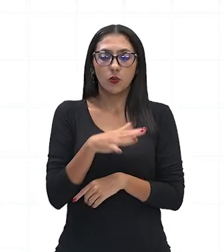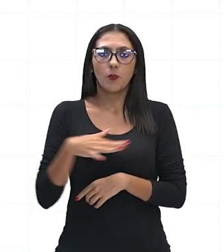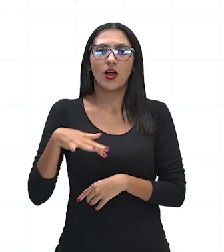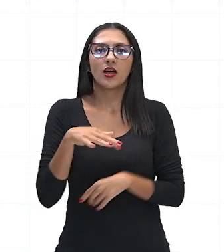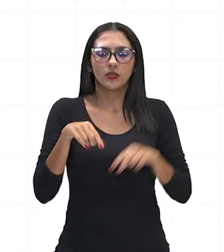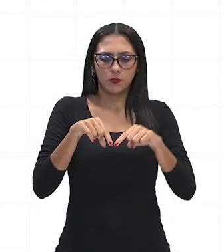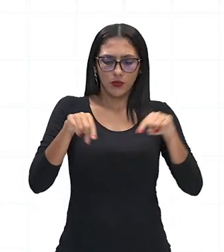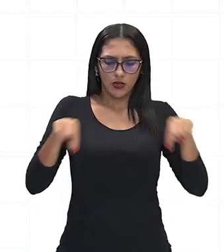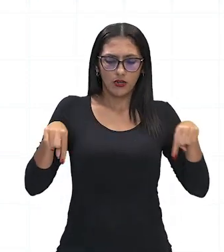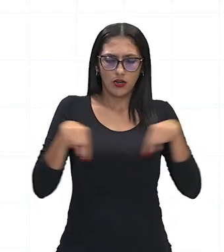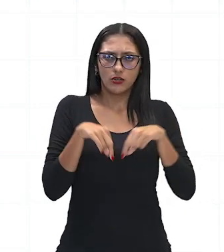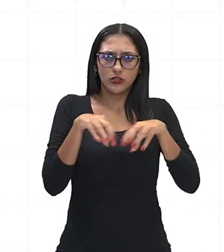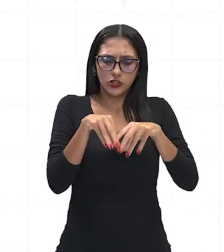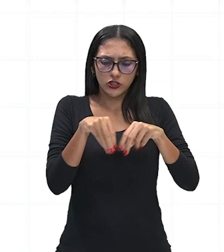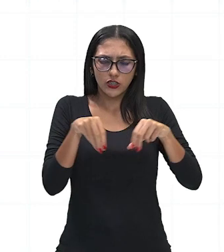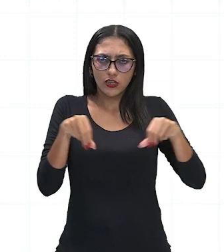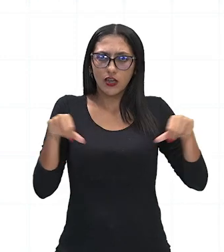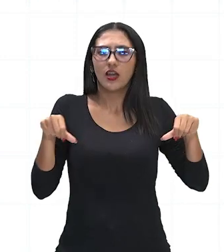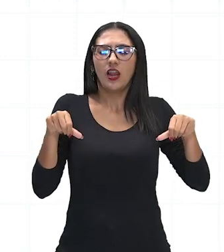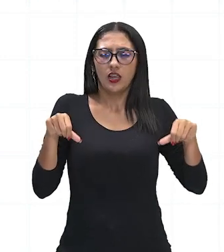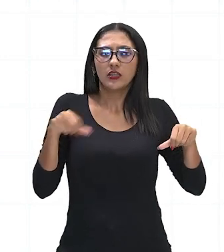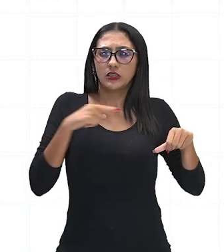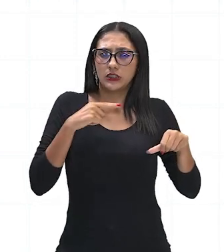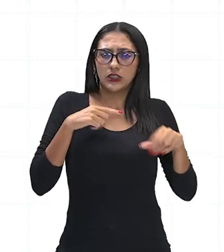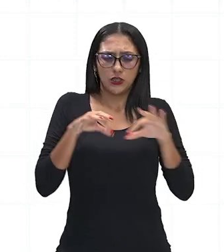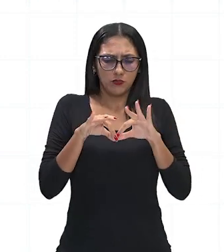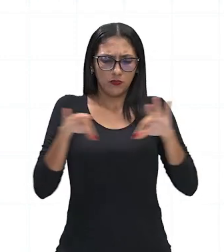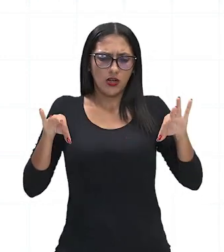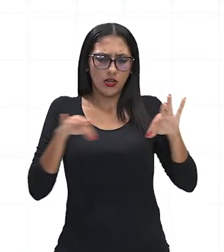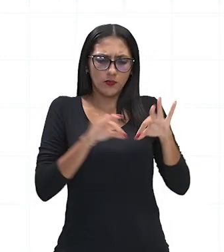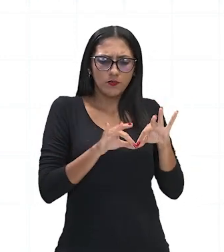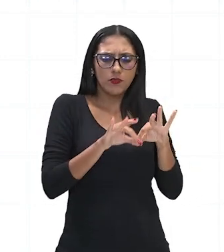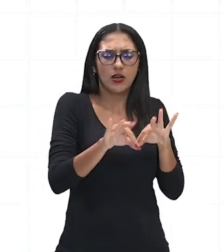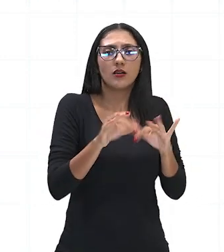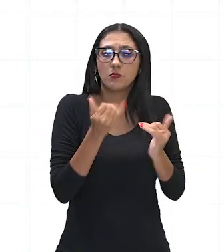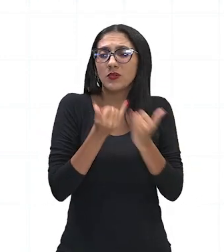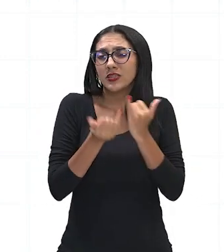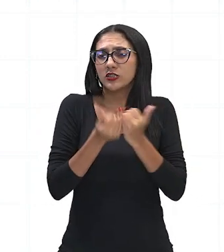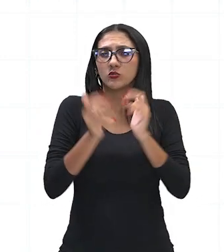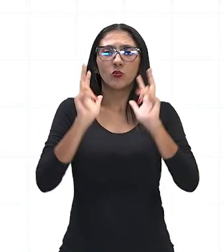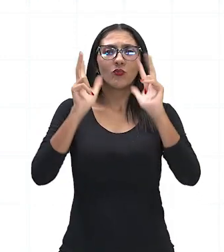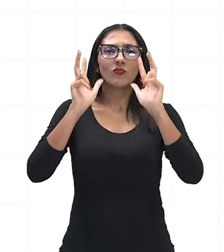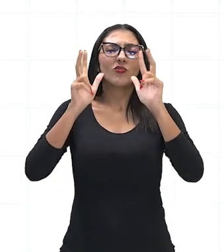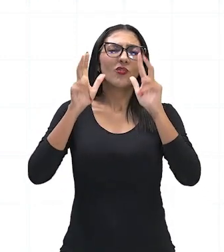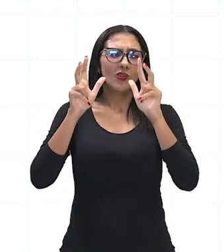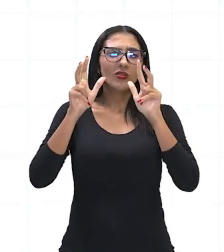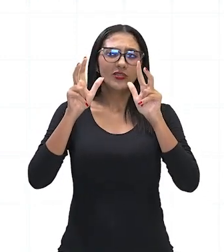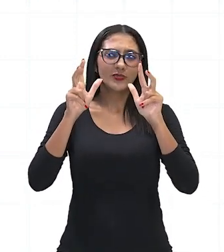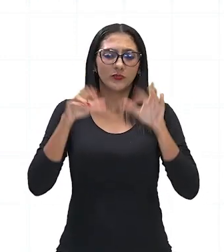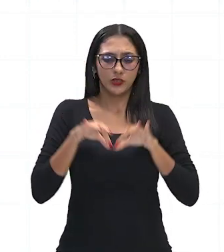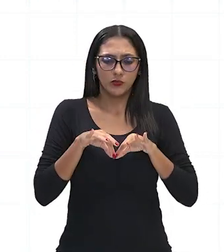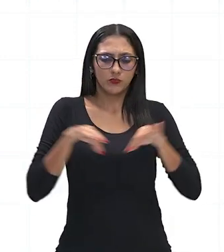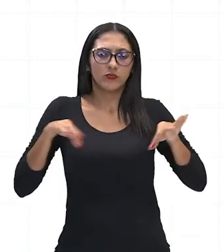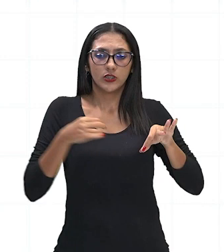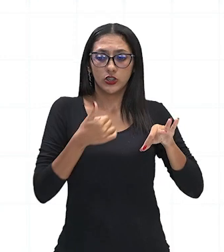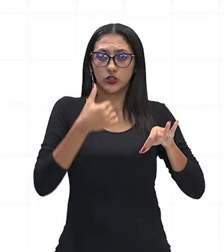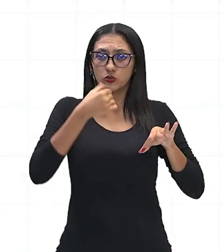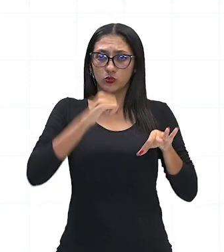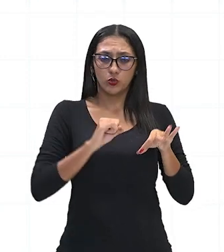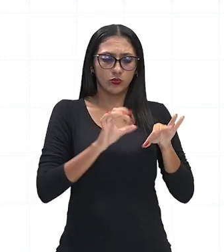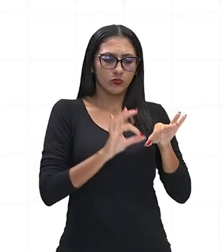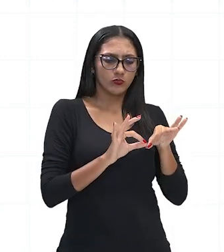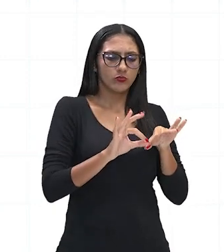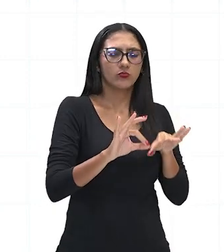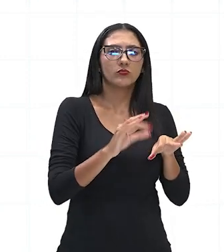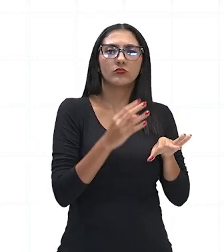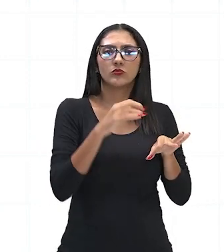areia, que tem as mesmas dimensões de uma quadra do vôlei de quadra, que mede 18 por 9, dividida por